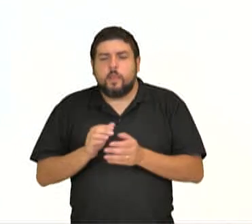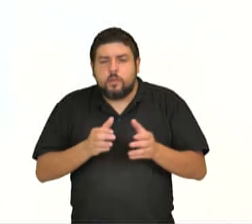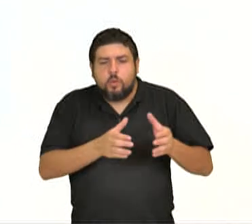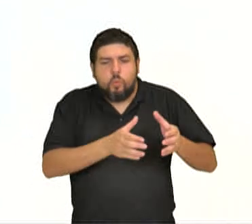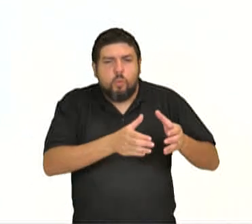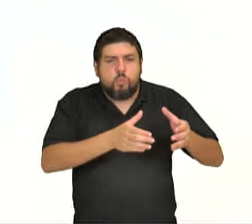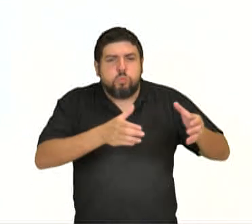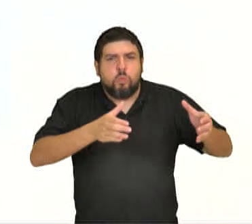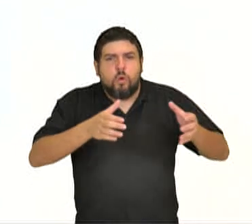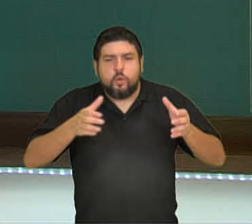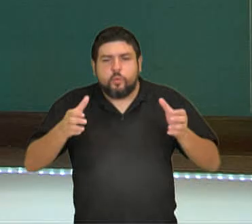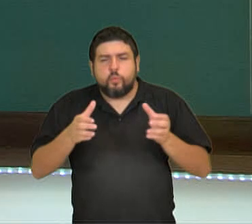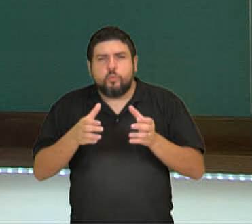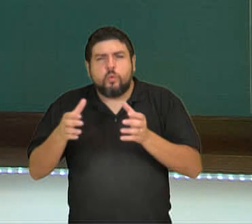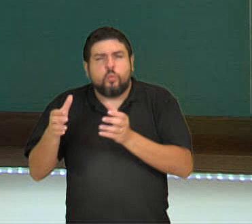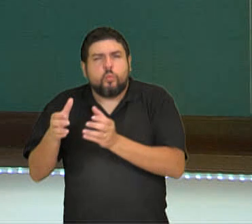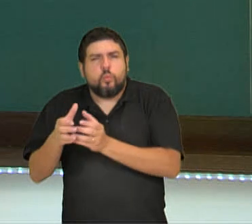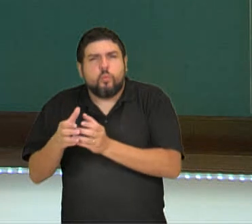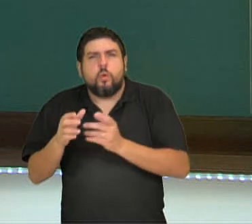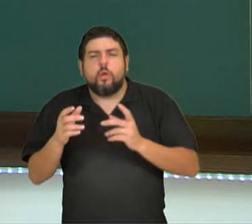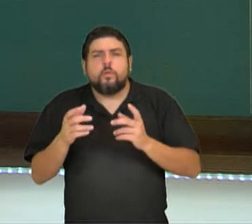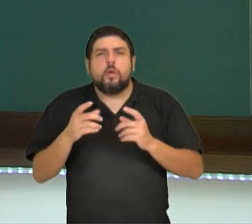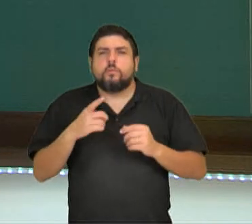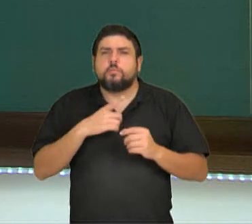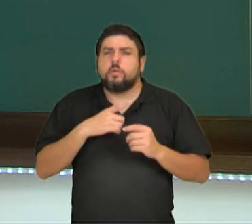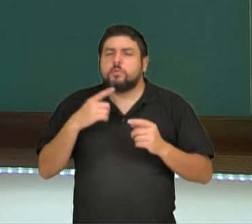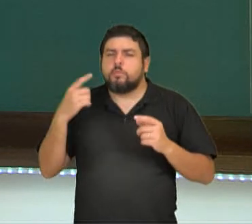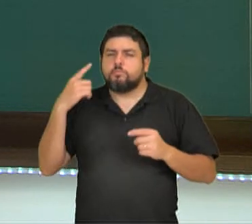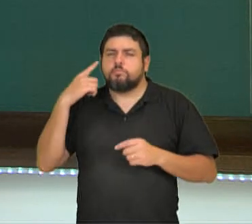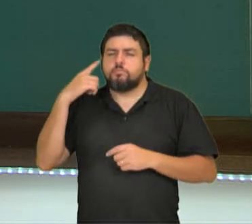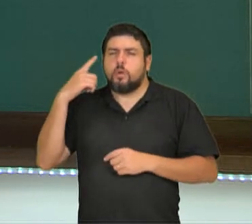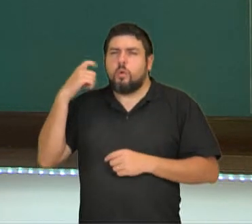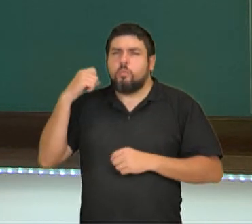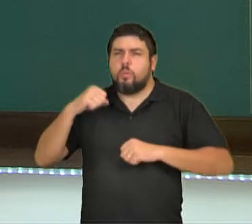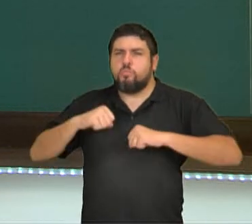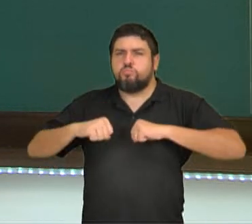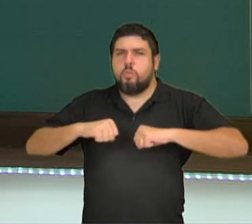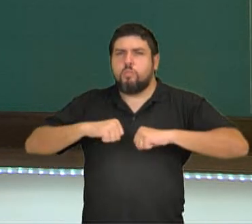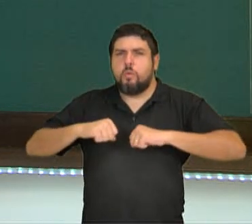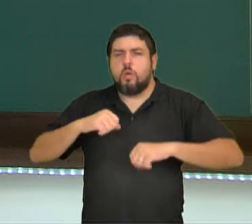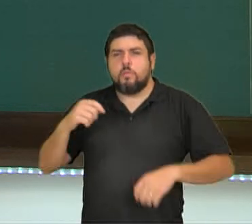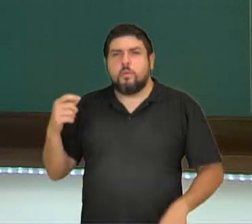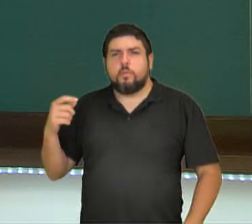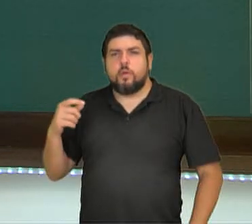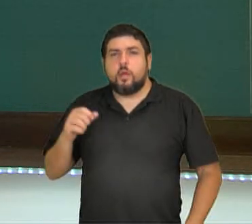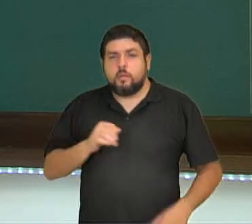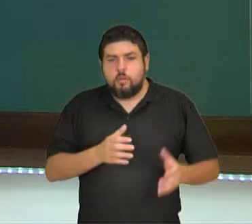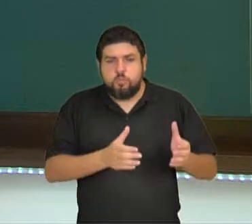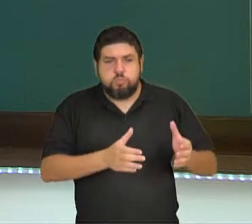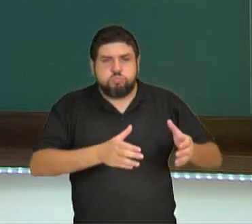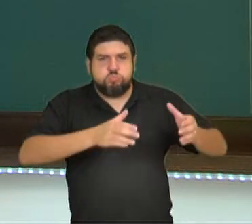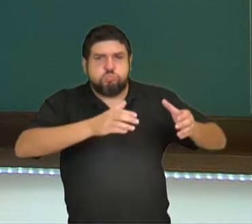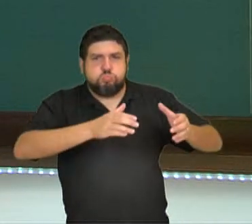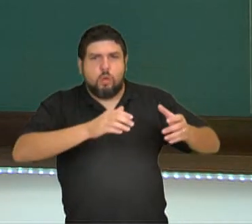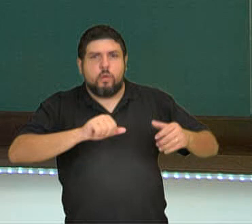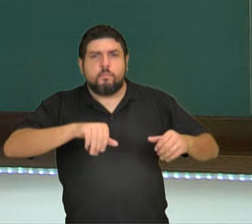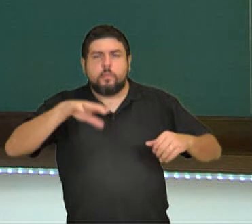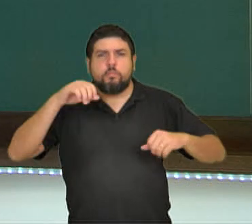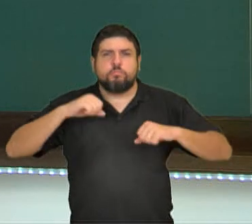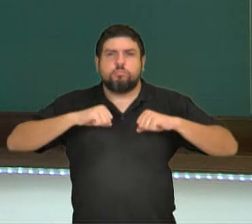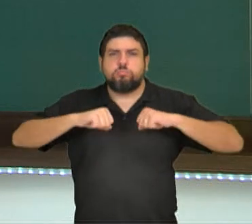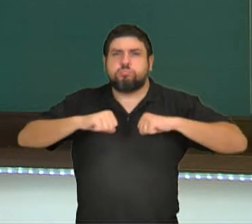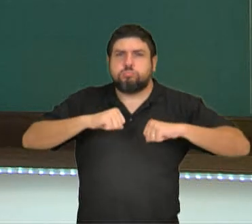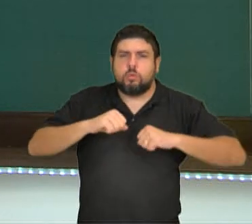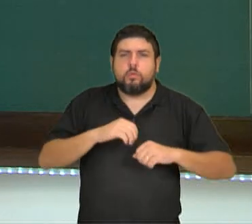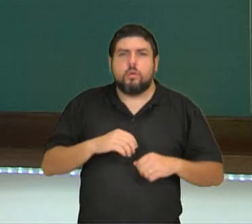cabaça dá a diferença da sonoridade, tá? Se a cabaça é maior, o som será mais grave,